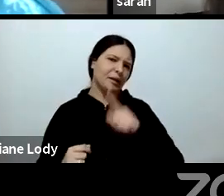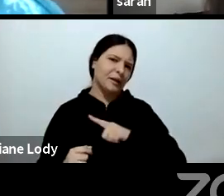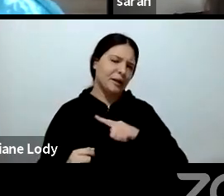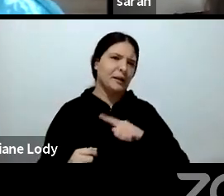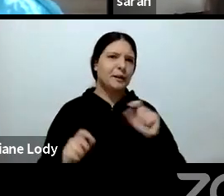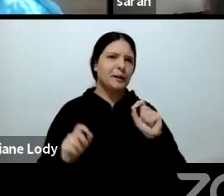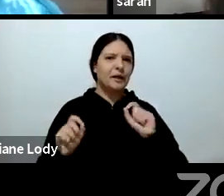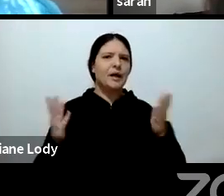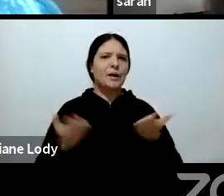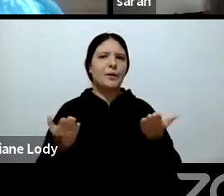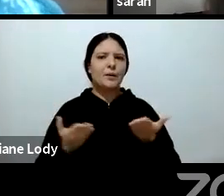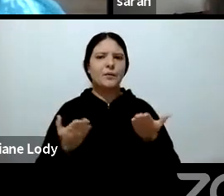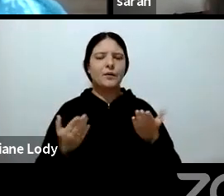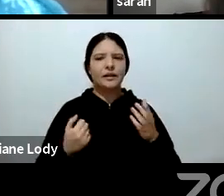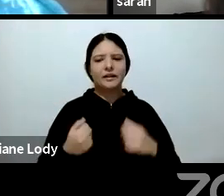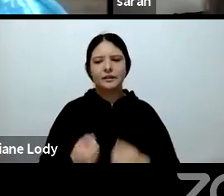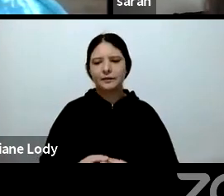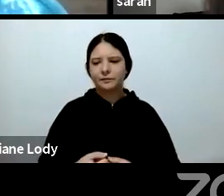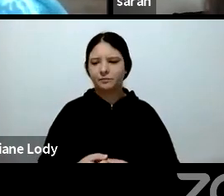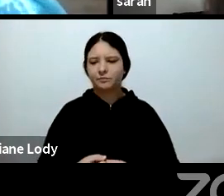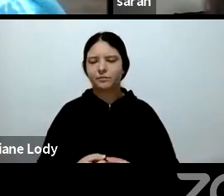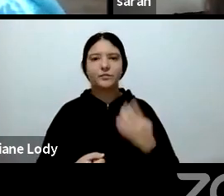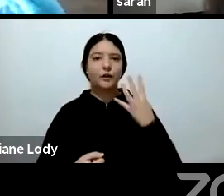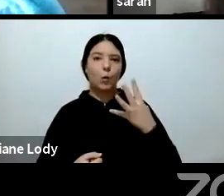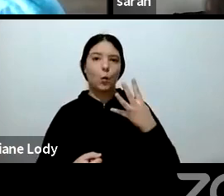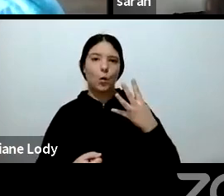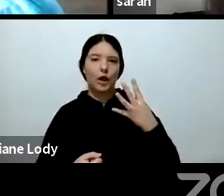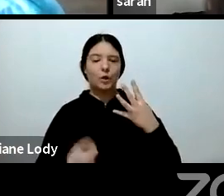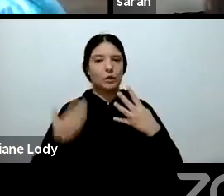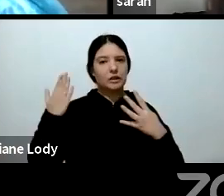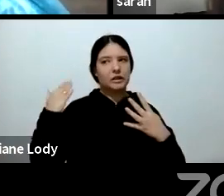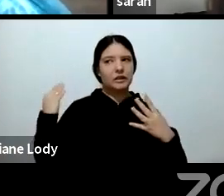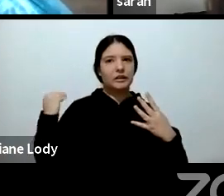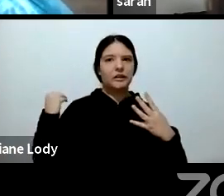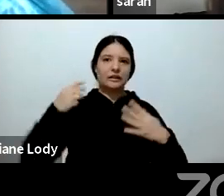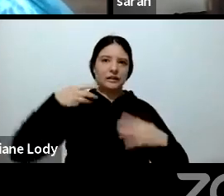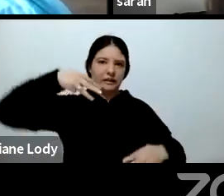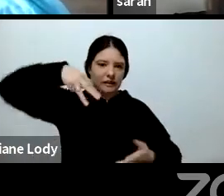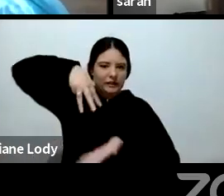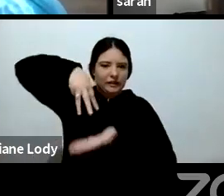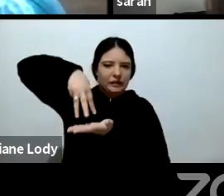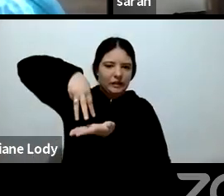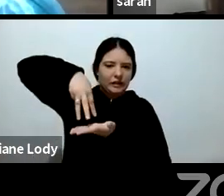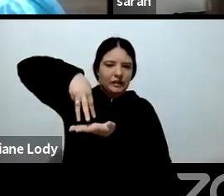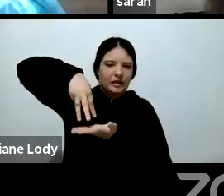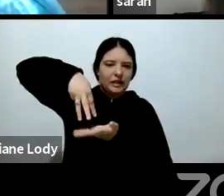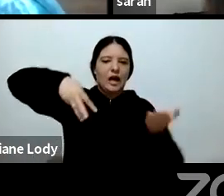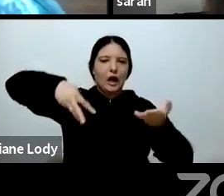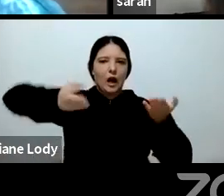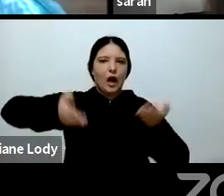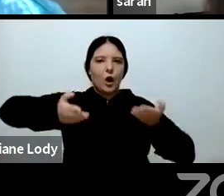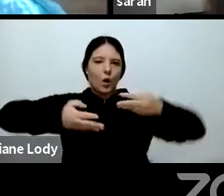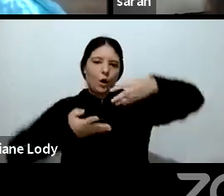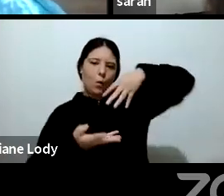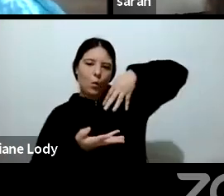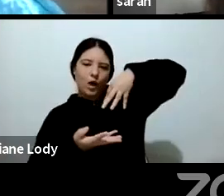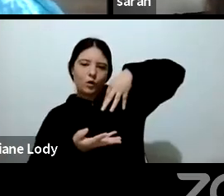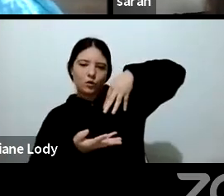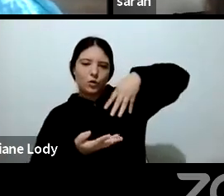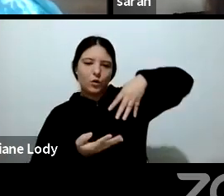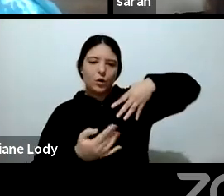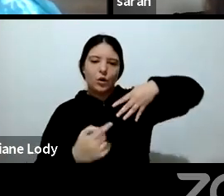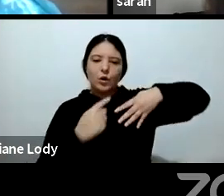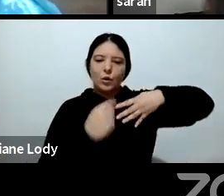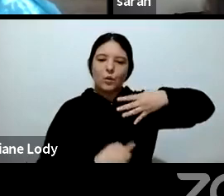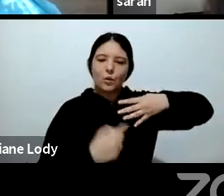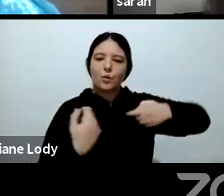que são 4 pernas, né? Antes era um tripé, né? Agora eles colocam já gestão, porque a gente tem que fazer gestão também, né?